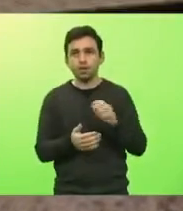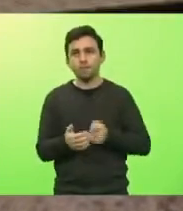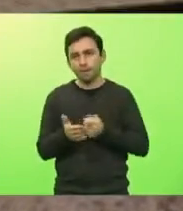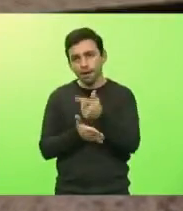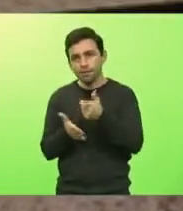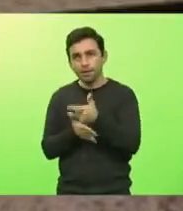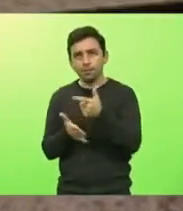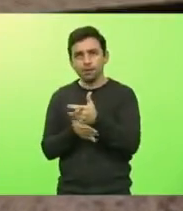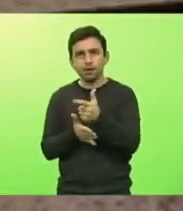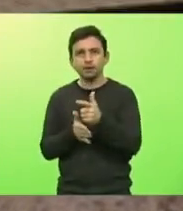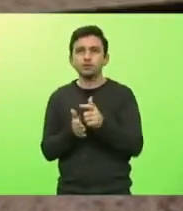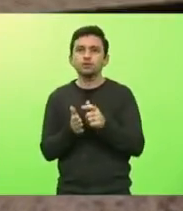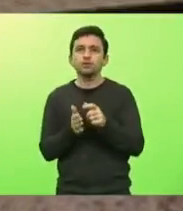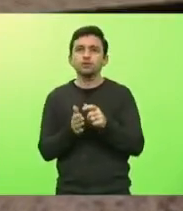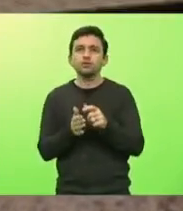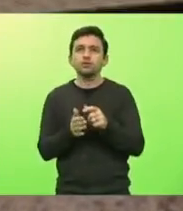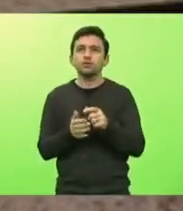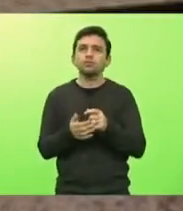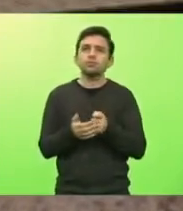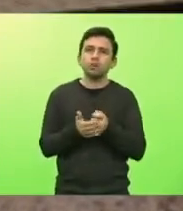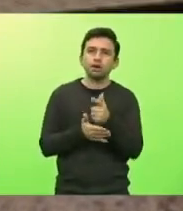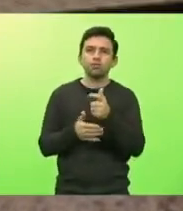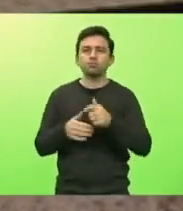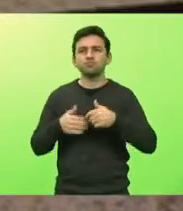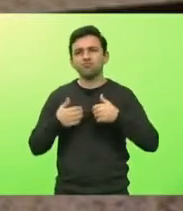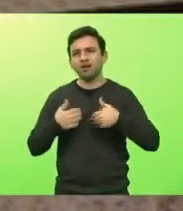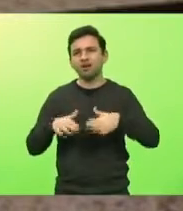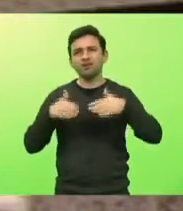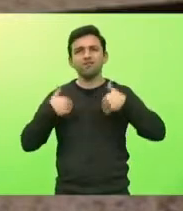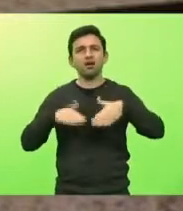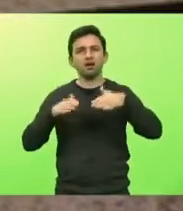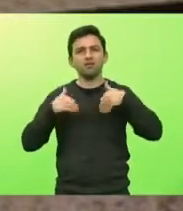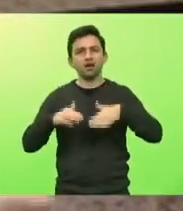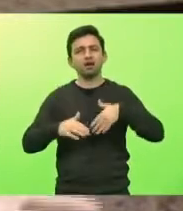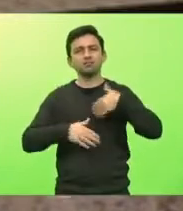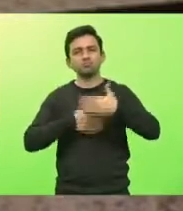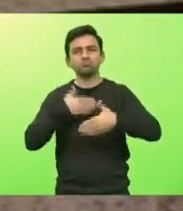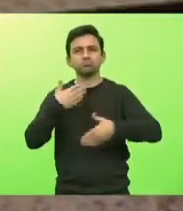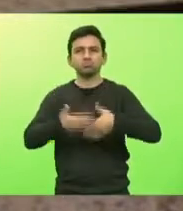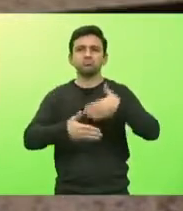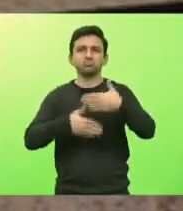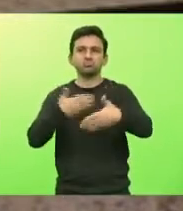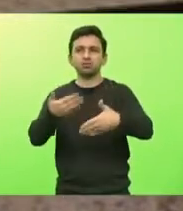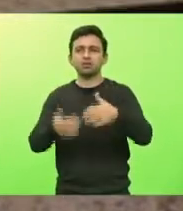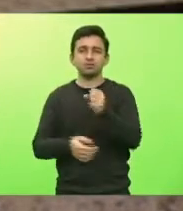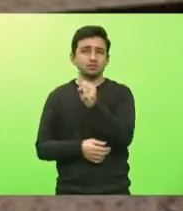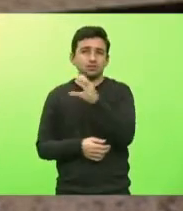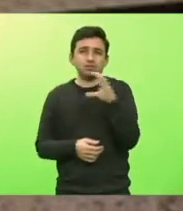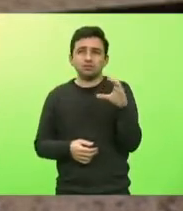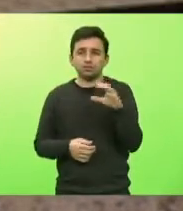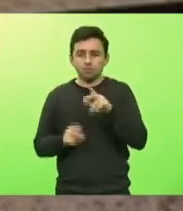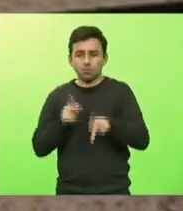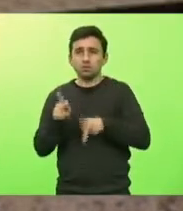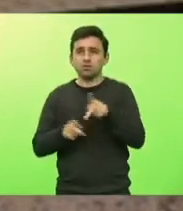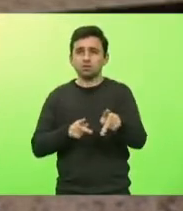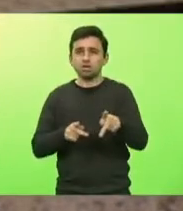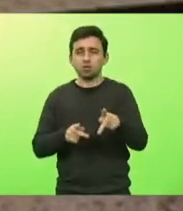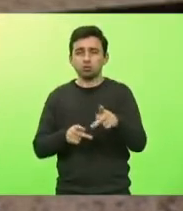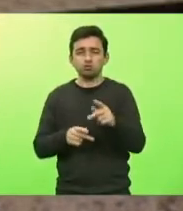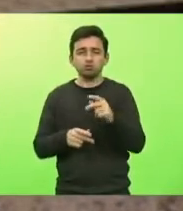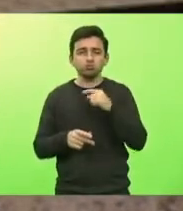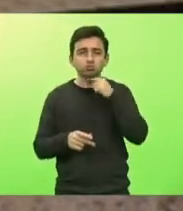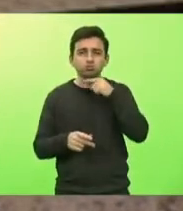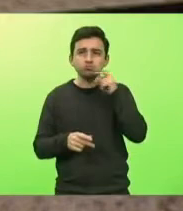aquele de fora e vai fazendo assim, vai levando com a barriga. Como, claro, o catarinense não tem acesso a essas coisas. Aí nós temos que vir